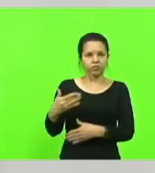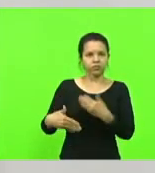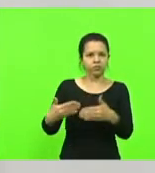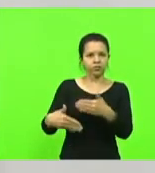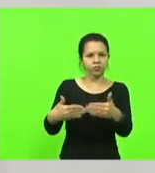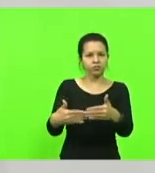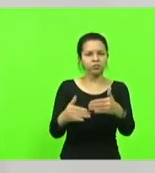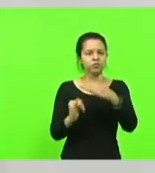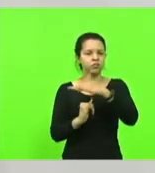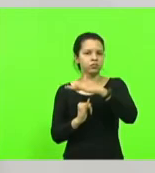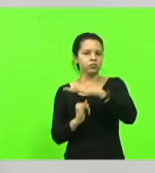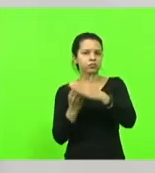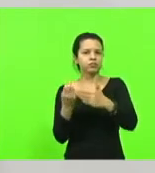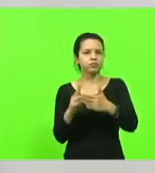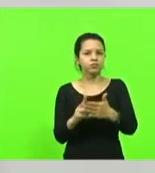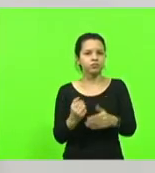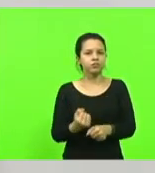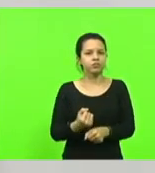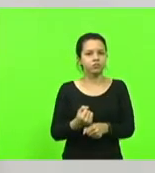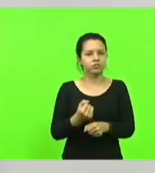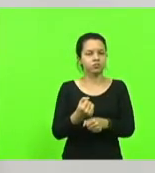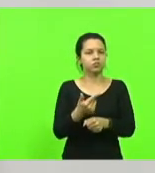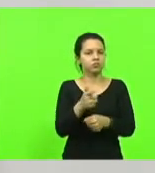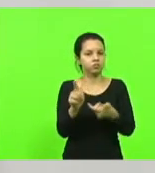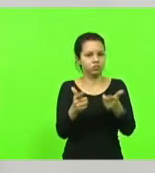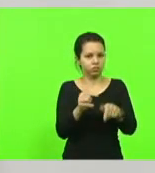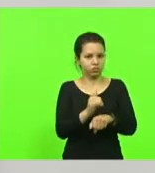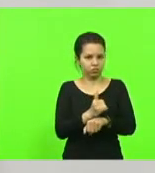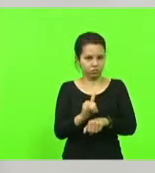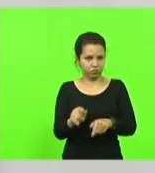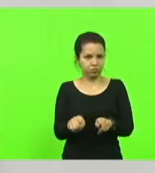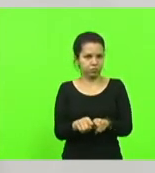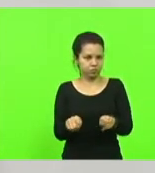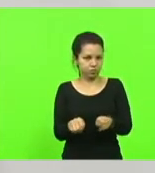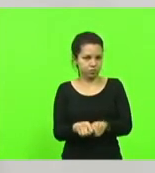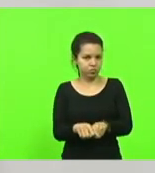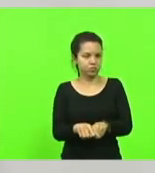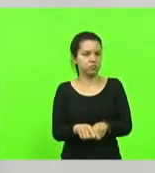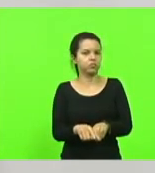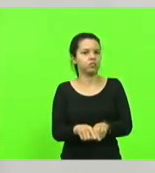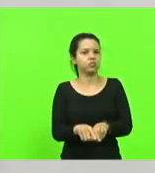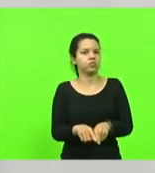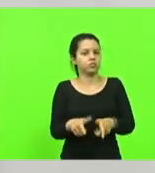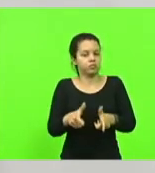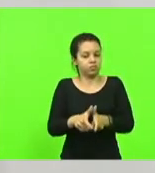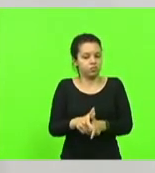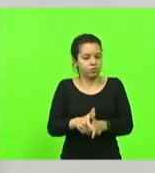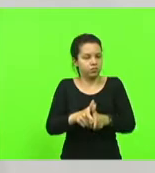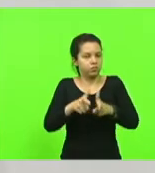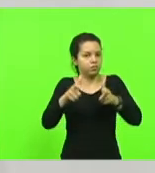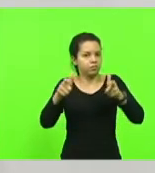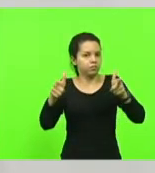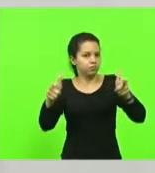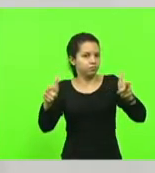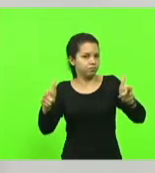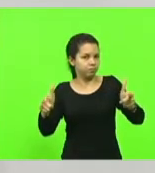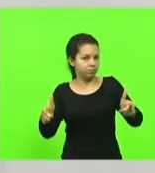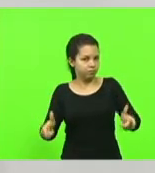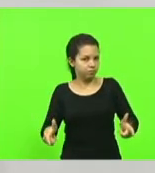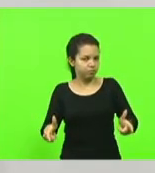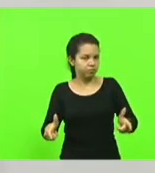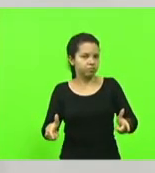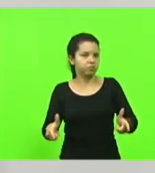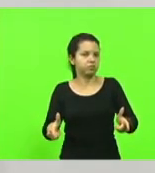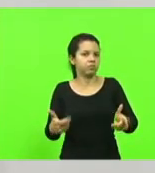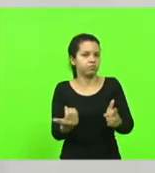ou construtivos e adota outras providências. Quer dizer, fazer uma ampliação, fazer com que